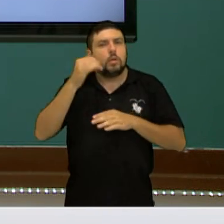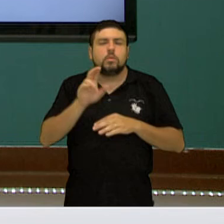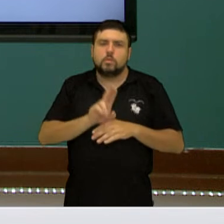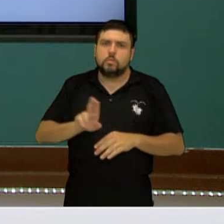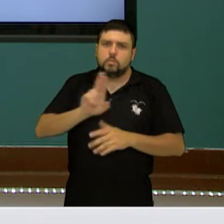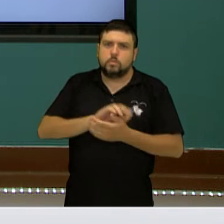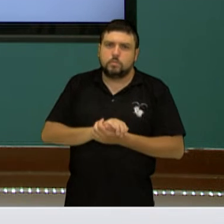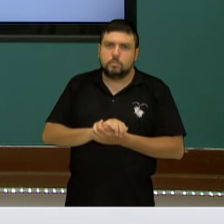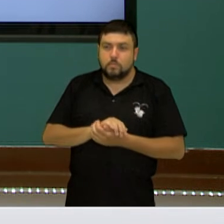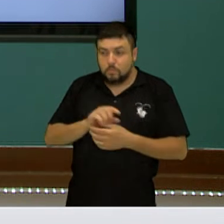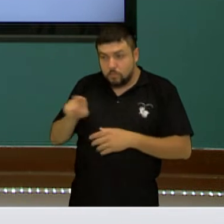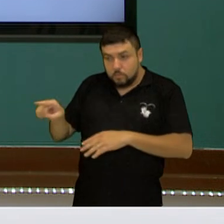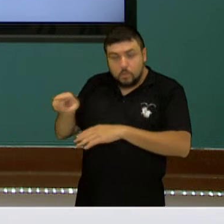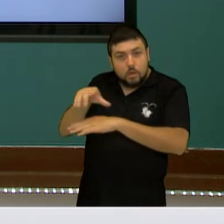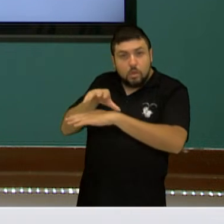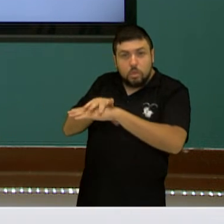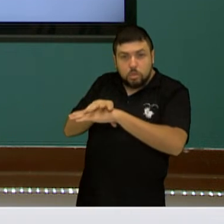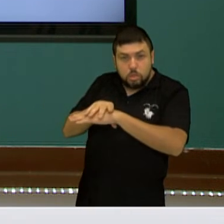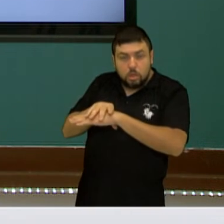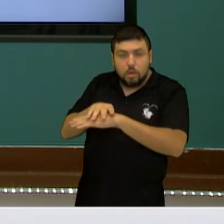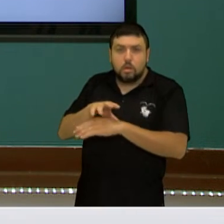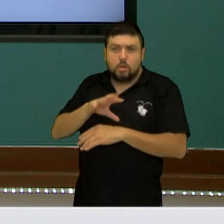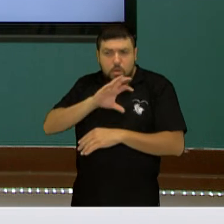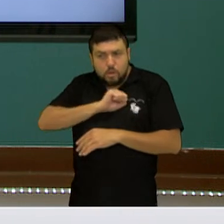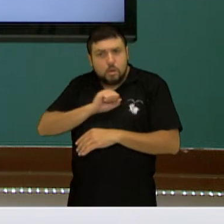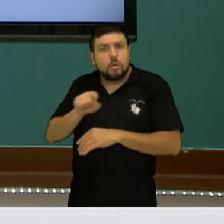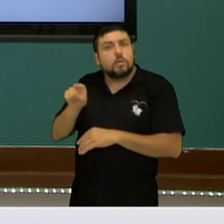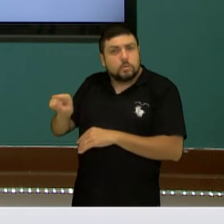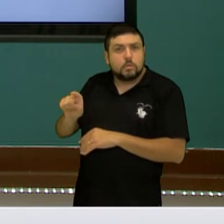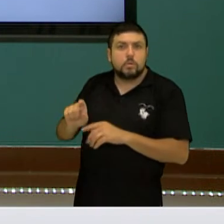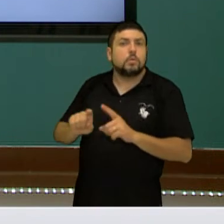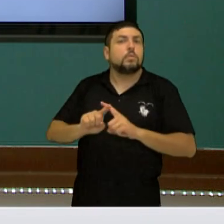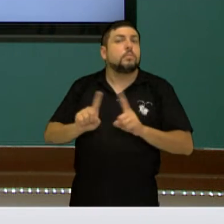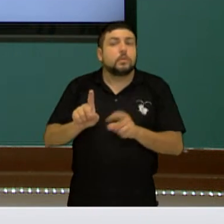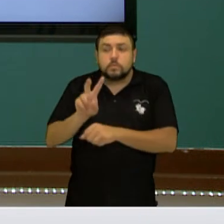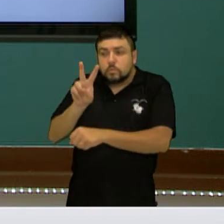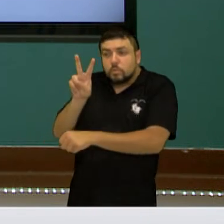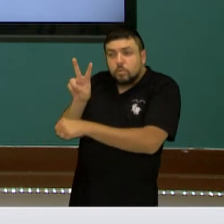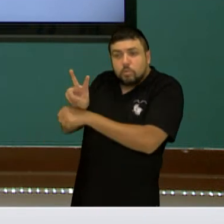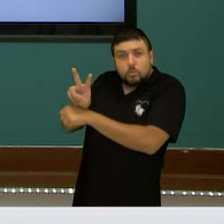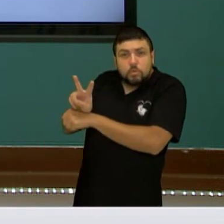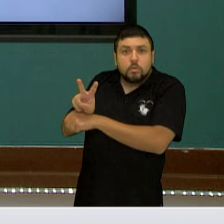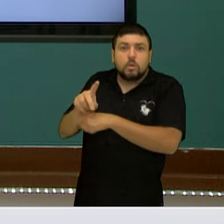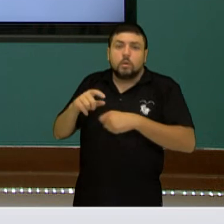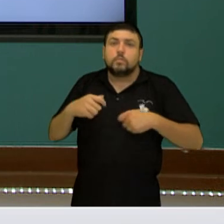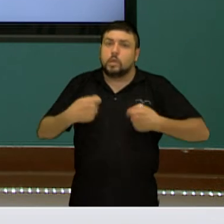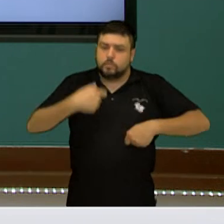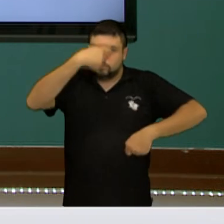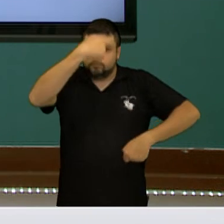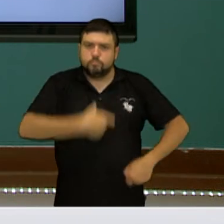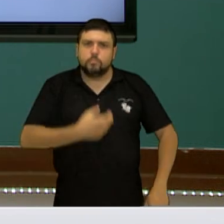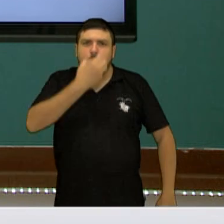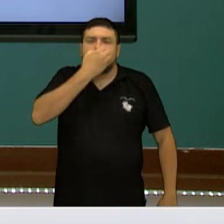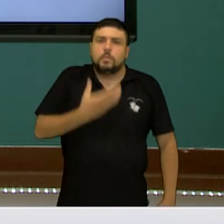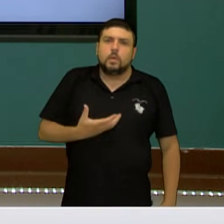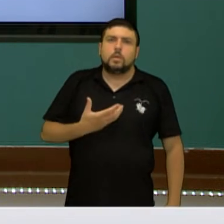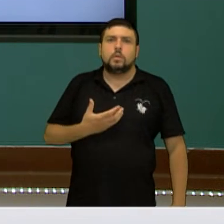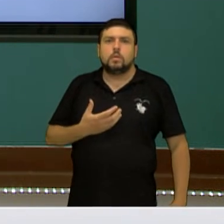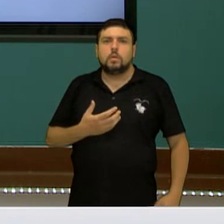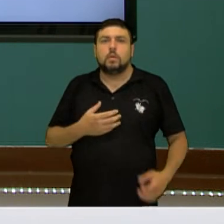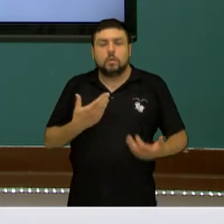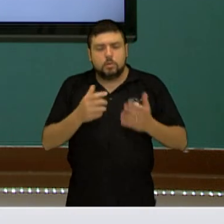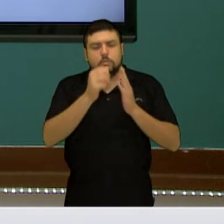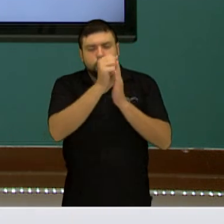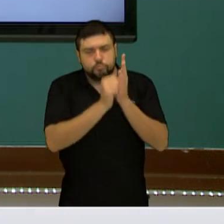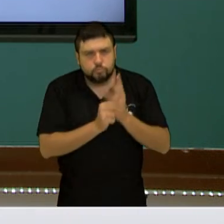Você ama ela? Sim, mas para que você possa cuidar dela, você precisa estar bem. Então, tem que usar luvas, tá bom? Tem que